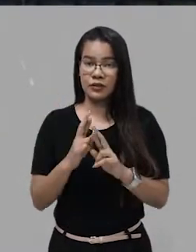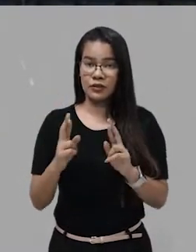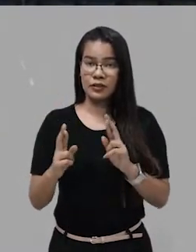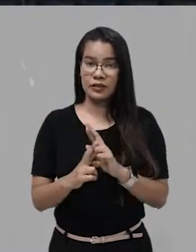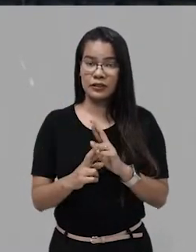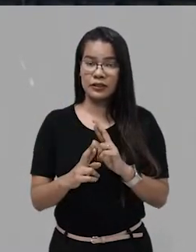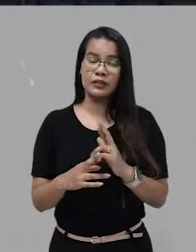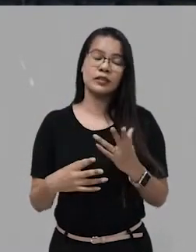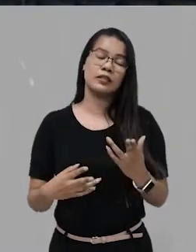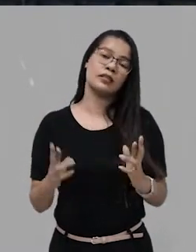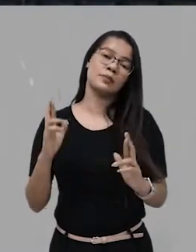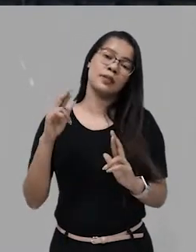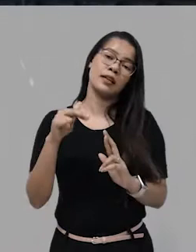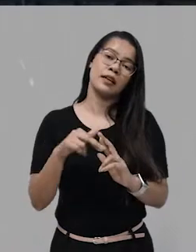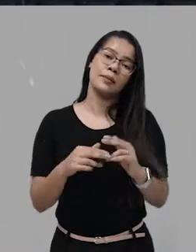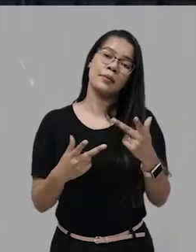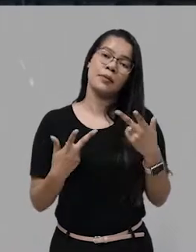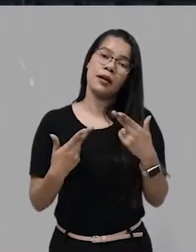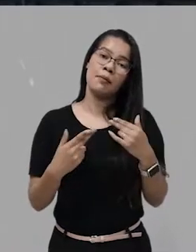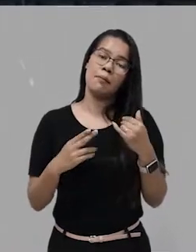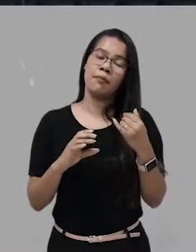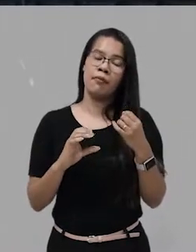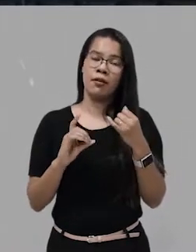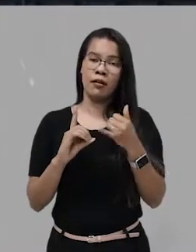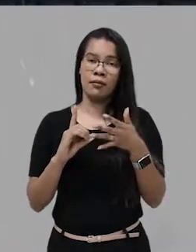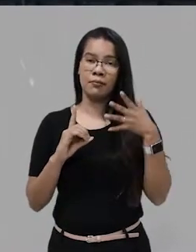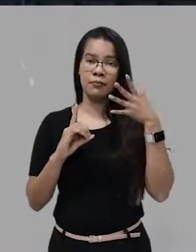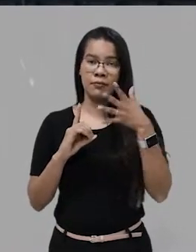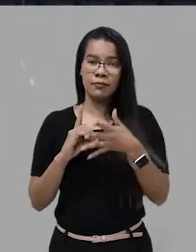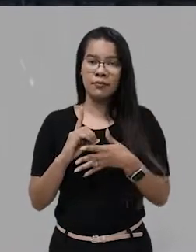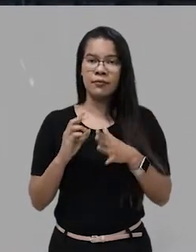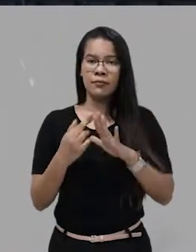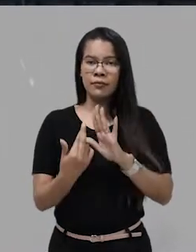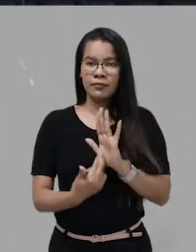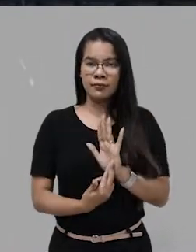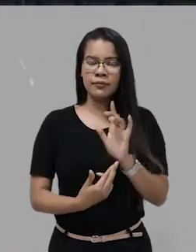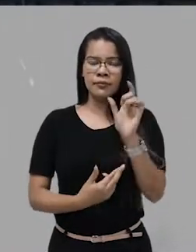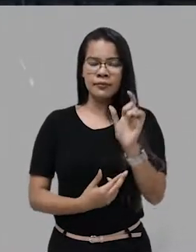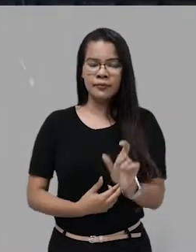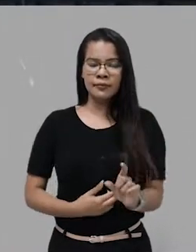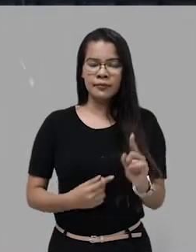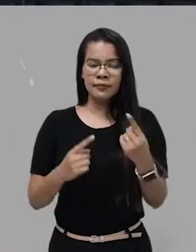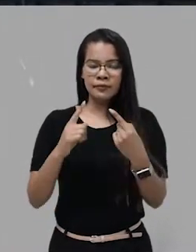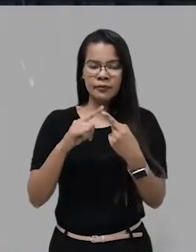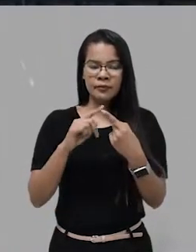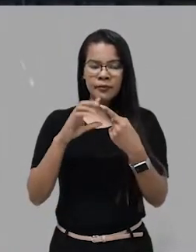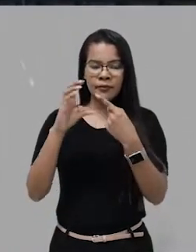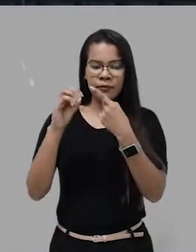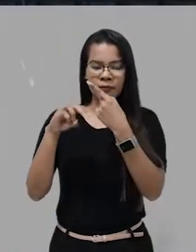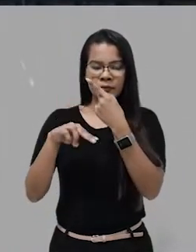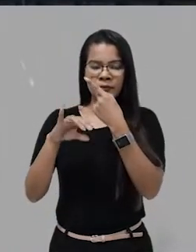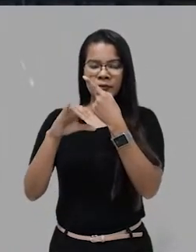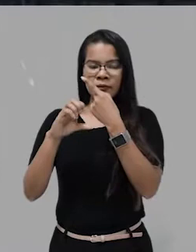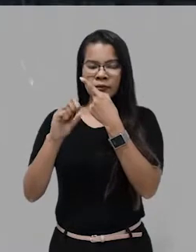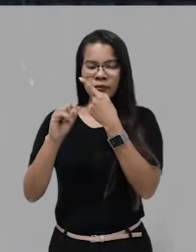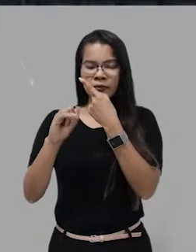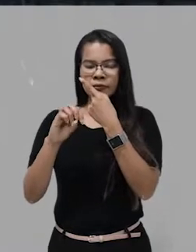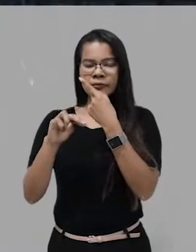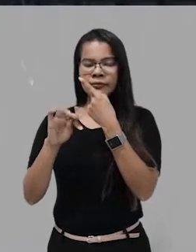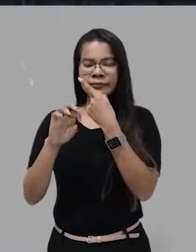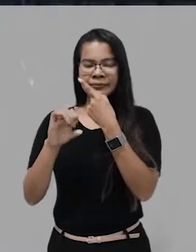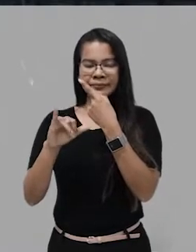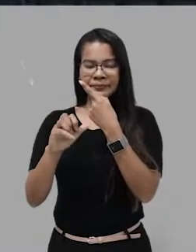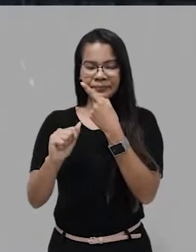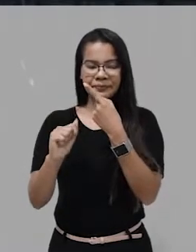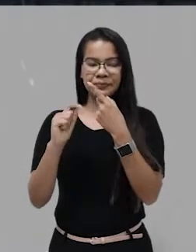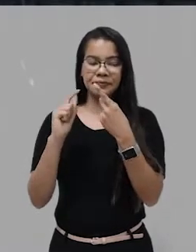são consciência, é uma paroxítona terminada em ditongo crescente, ó. O I é uma semivogal e o A é uma vogal. Por